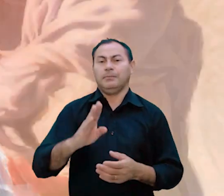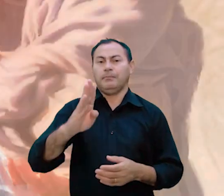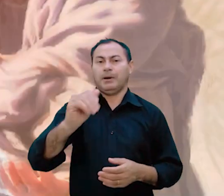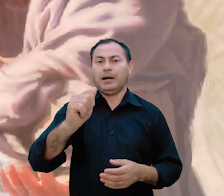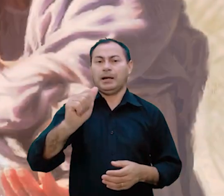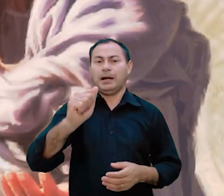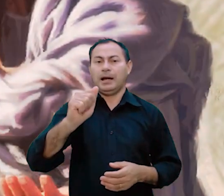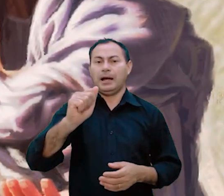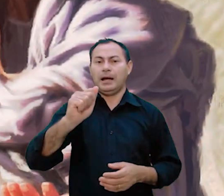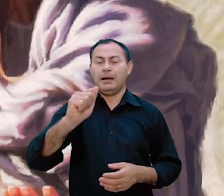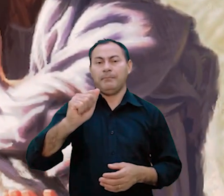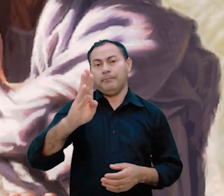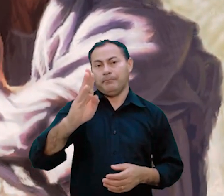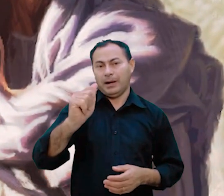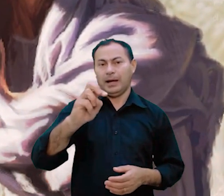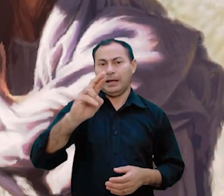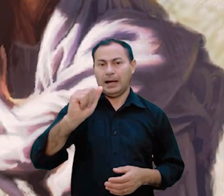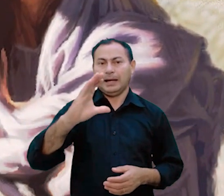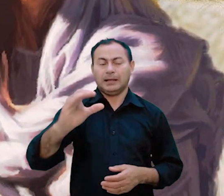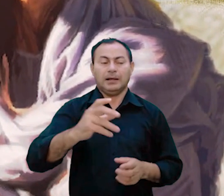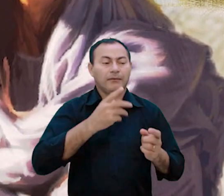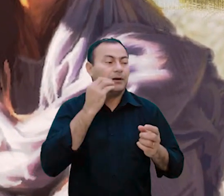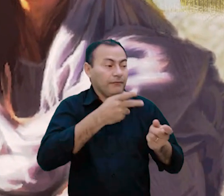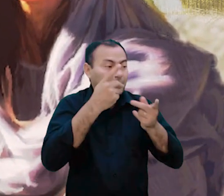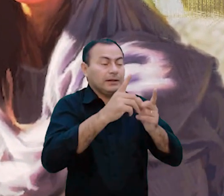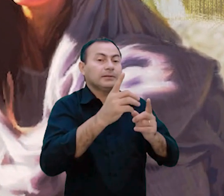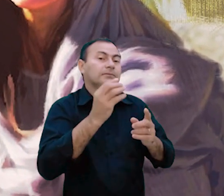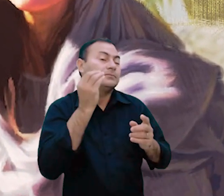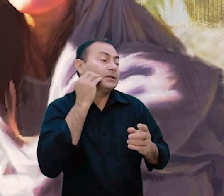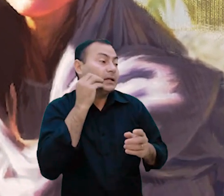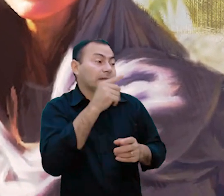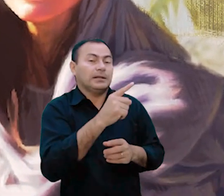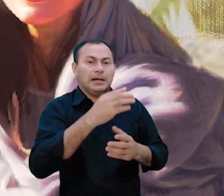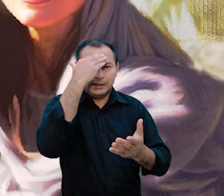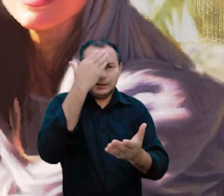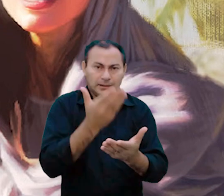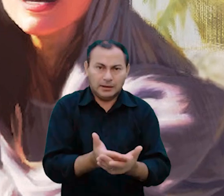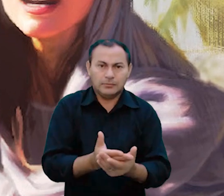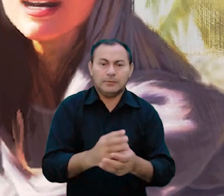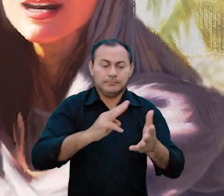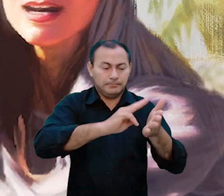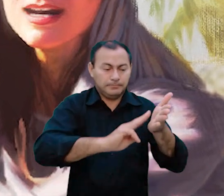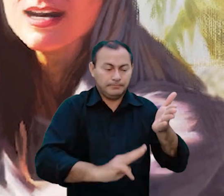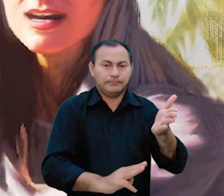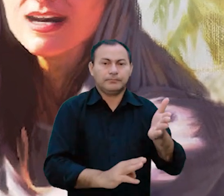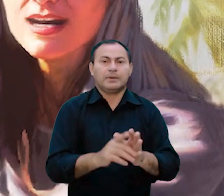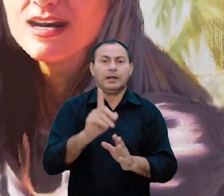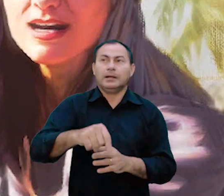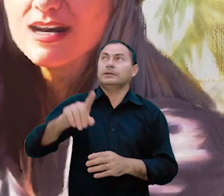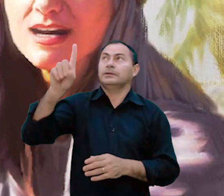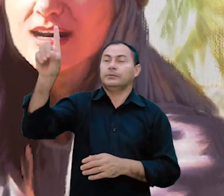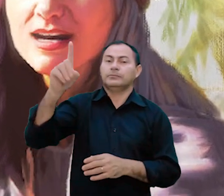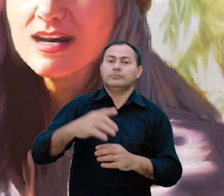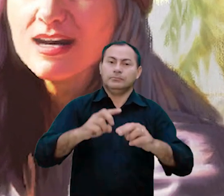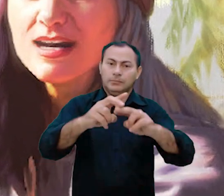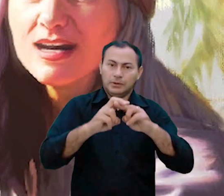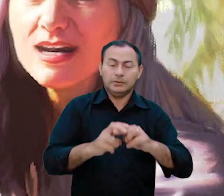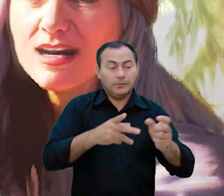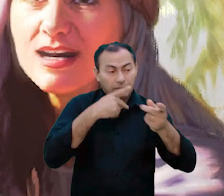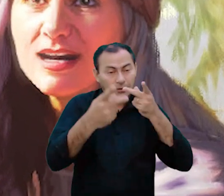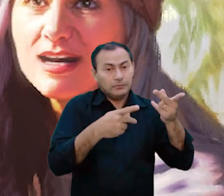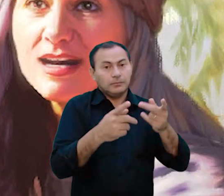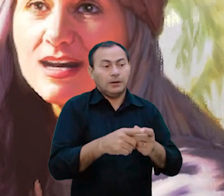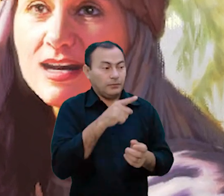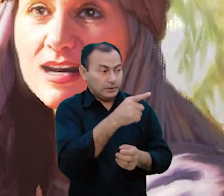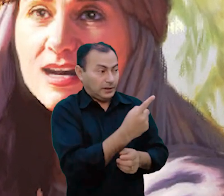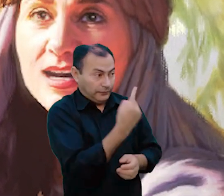Talvez ele tenha dito aquilo para Débora a fim de testar se ela realmente acreditava que aquela mensagem era de Deus, e por